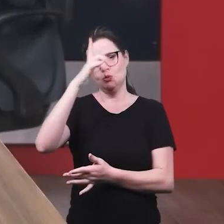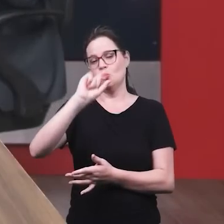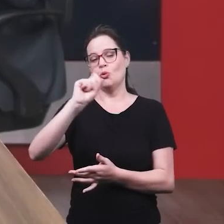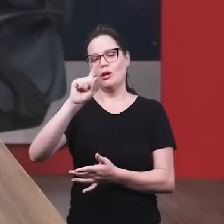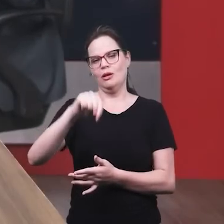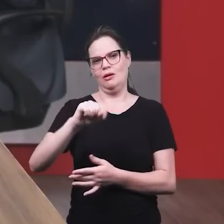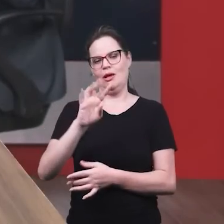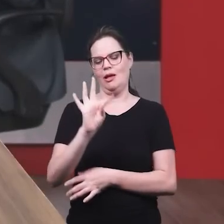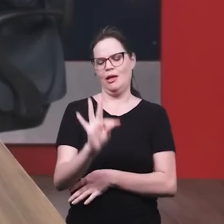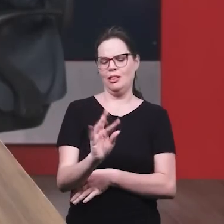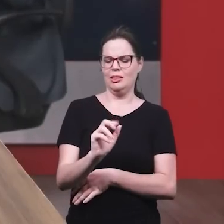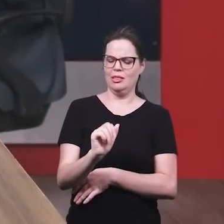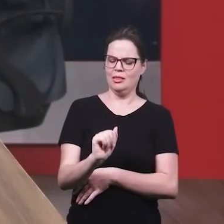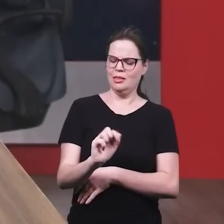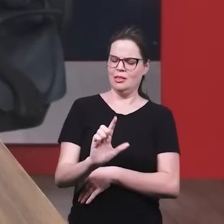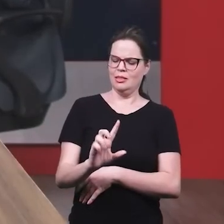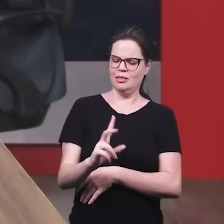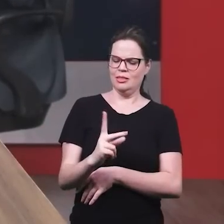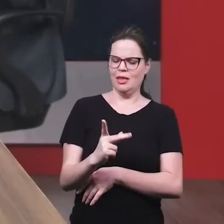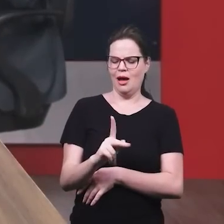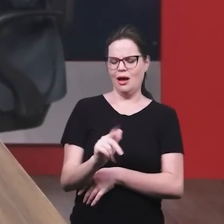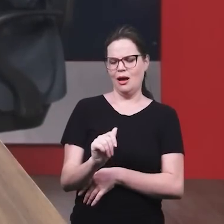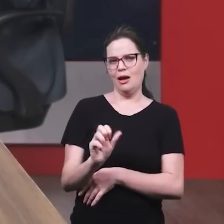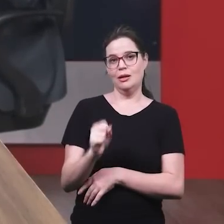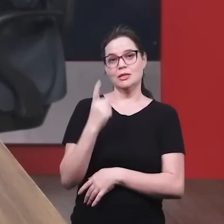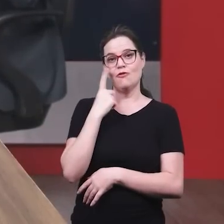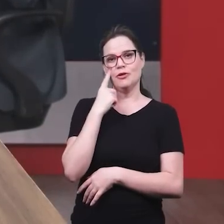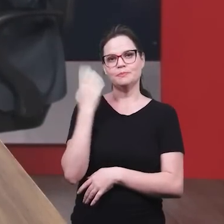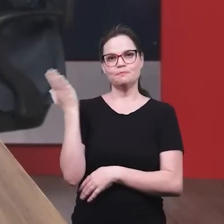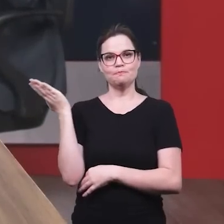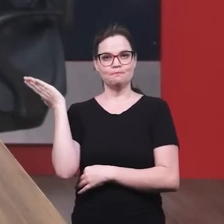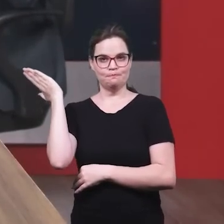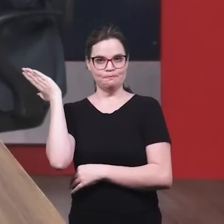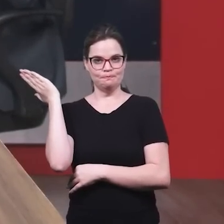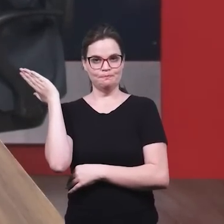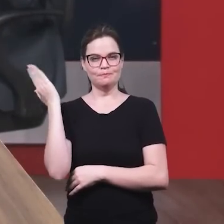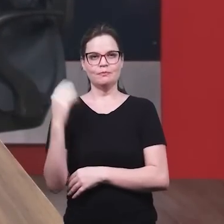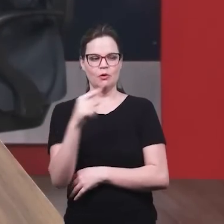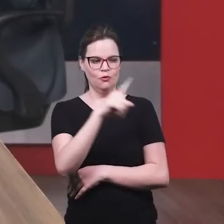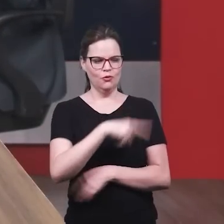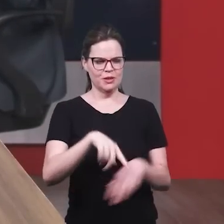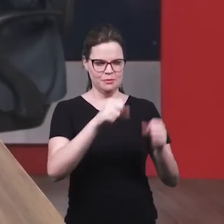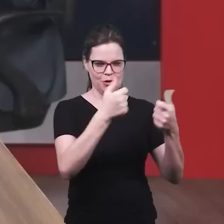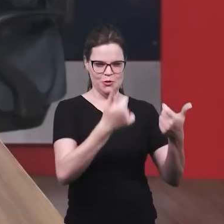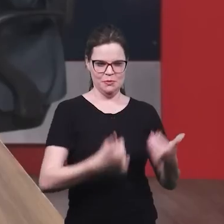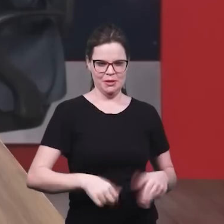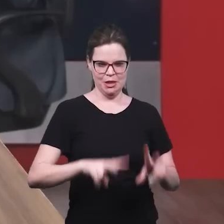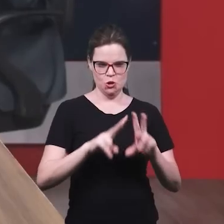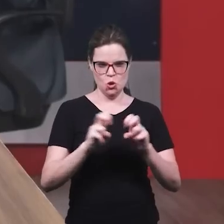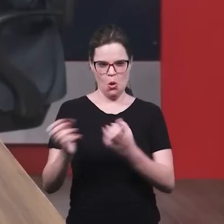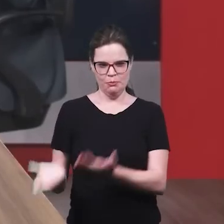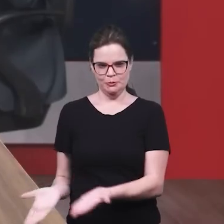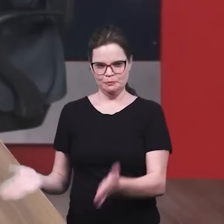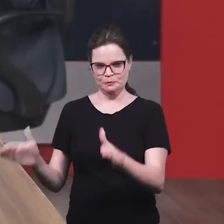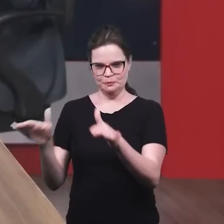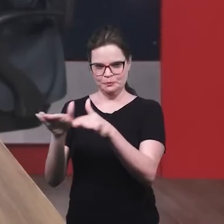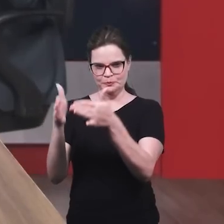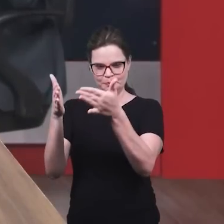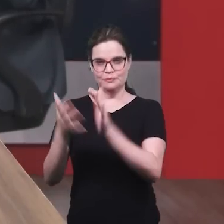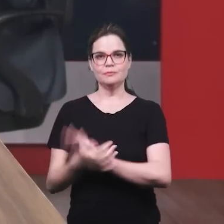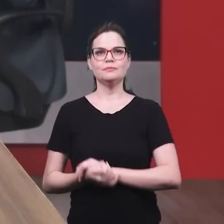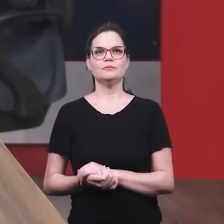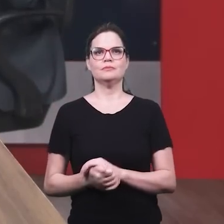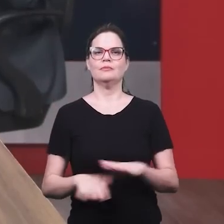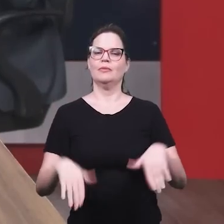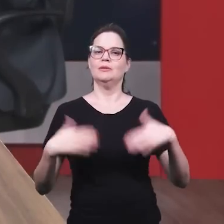né? O que os companheiros poderiam nos informar a respeito desses recipientes? Bom, para começar,